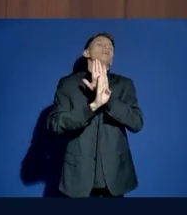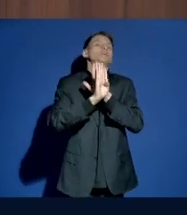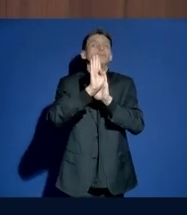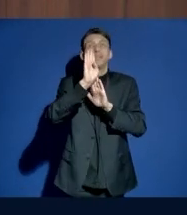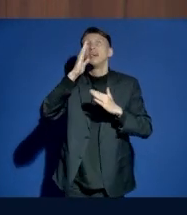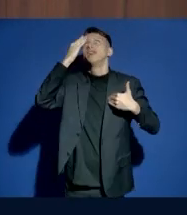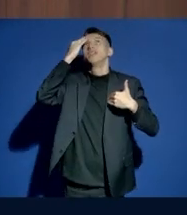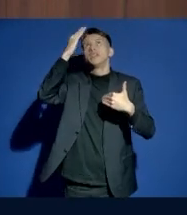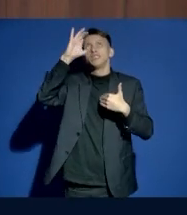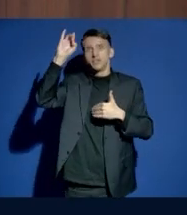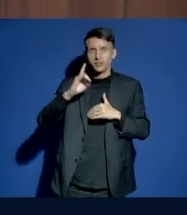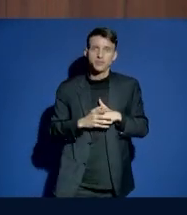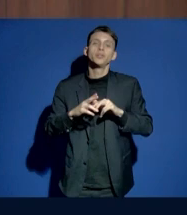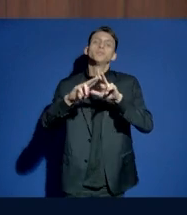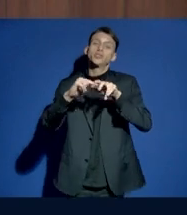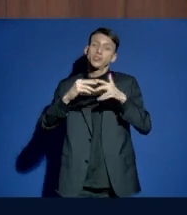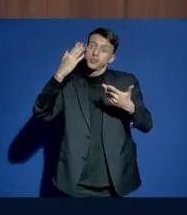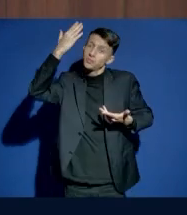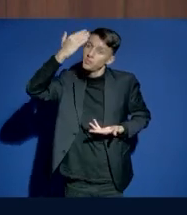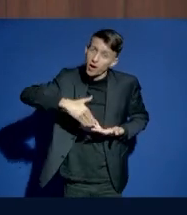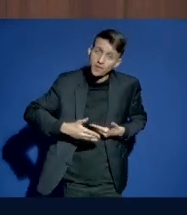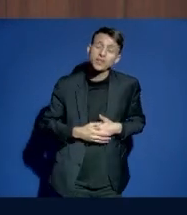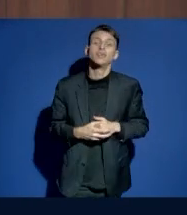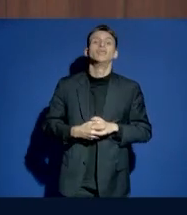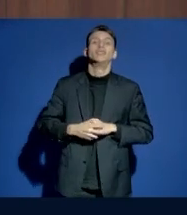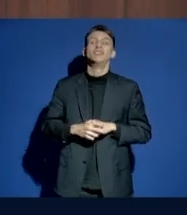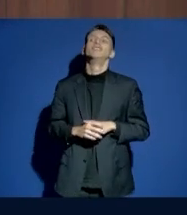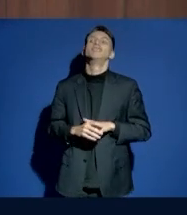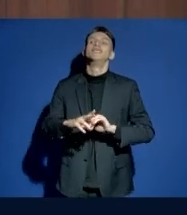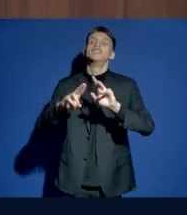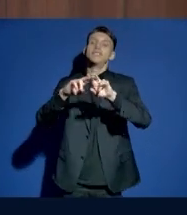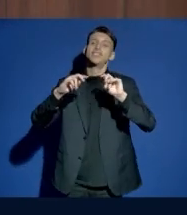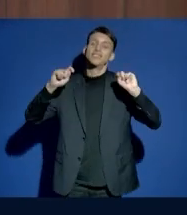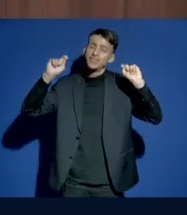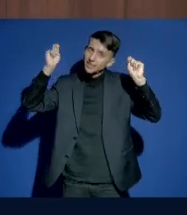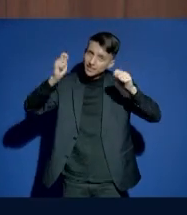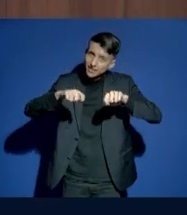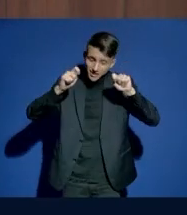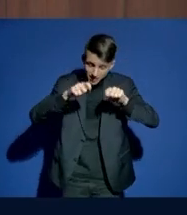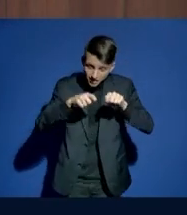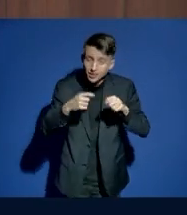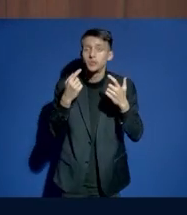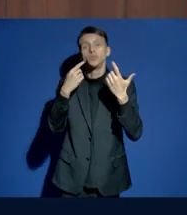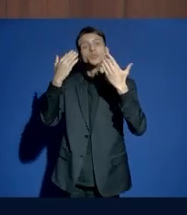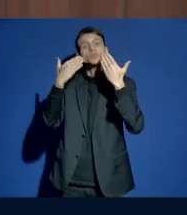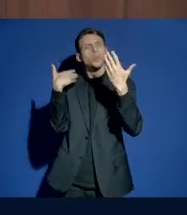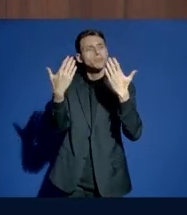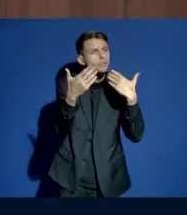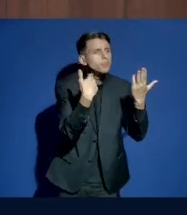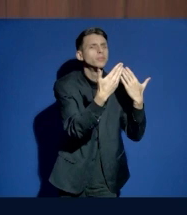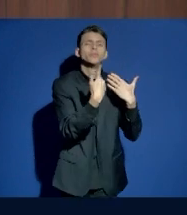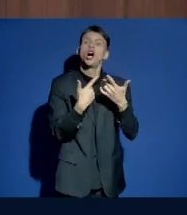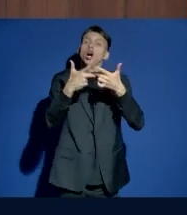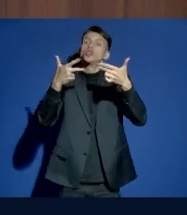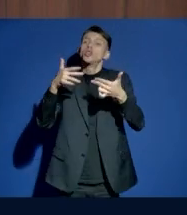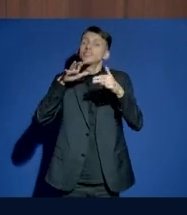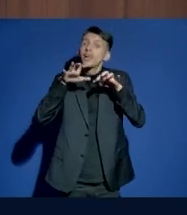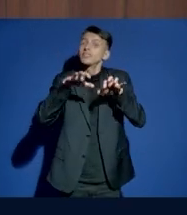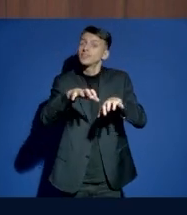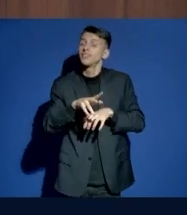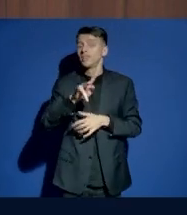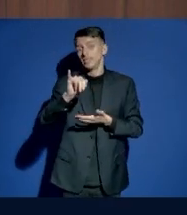essa é a realidade quando você tem capacidade moral para enfrentar o debate dizer não as coisas então são assim